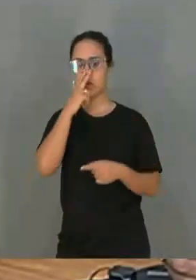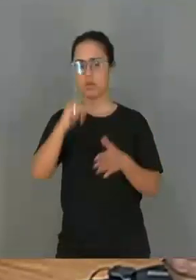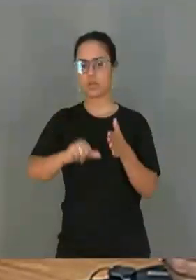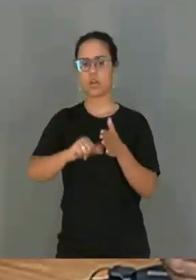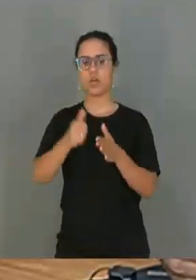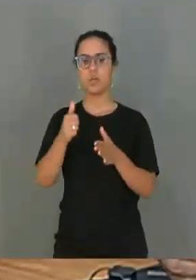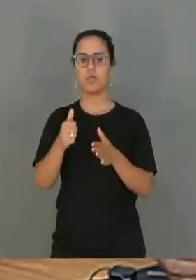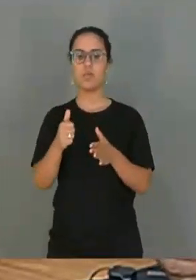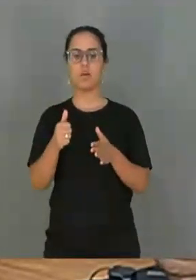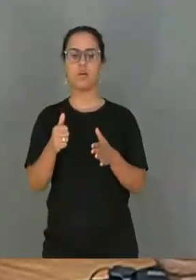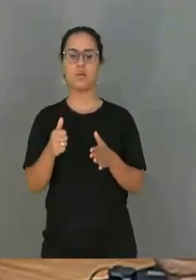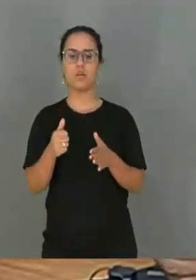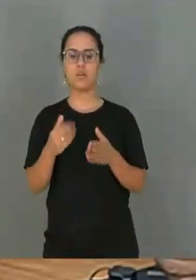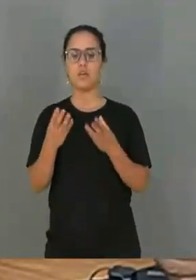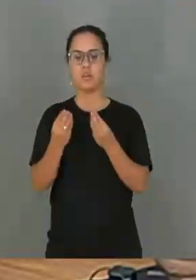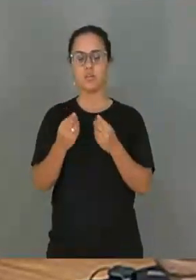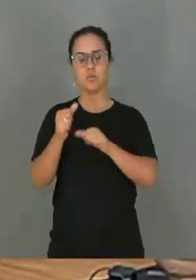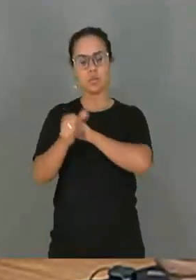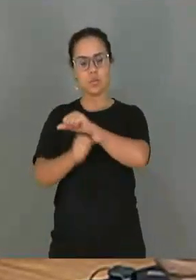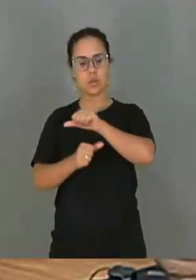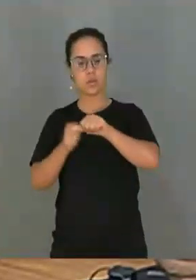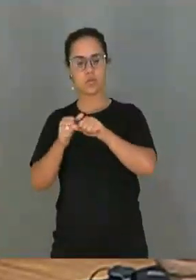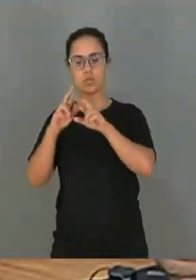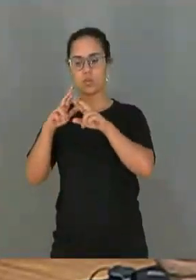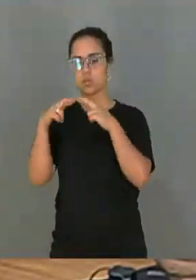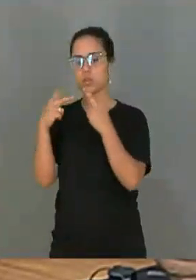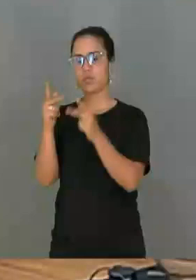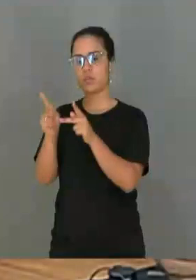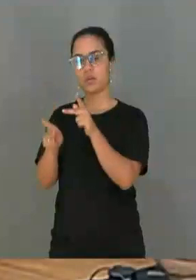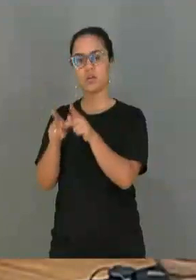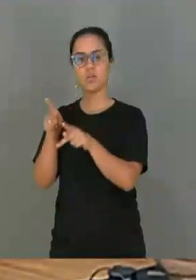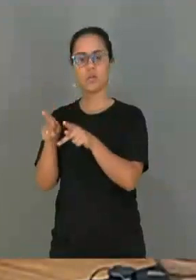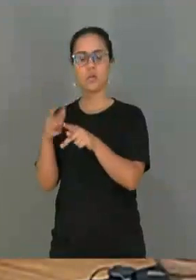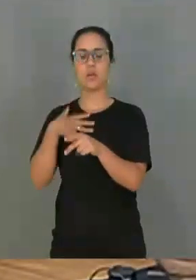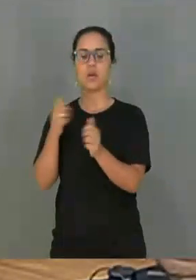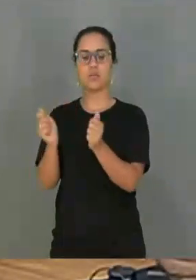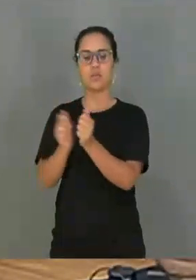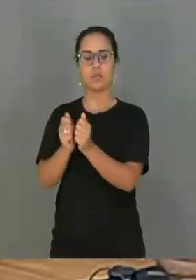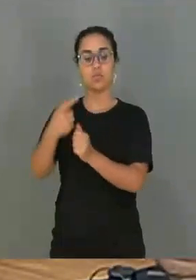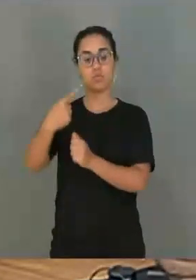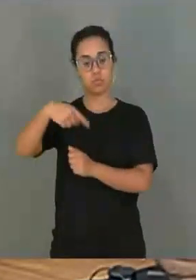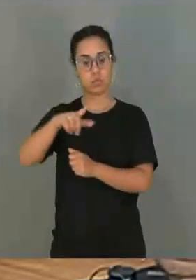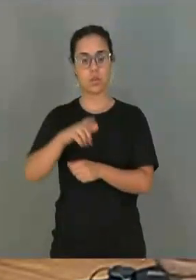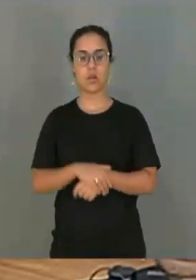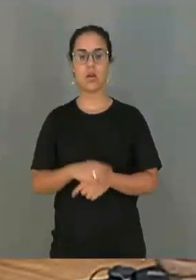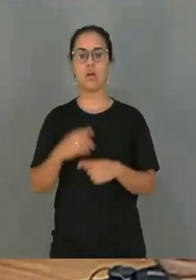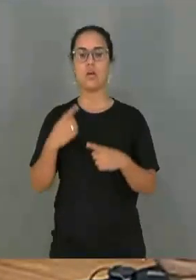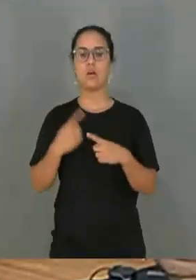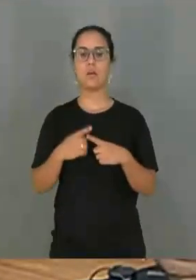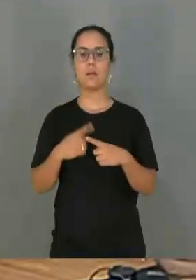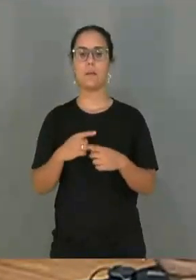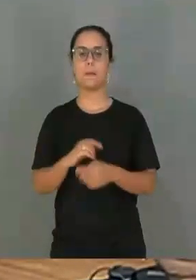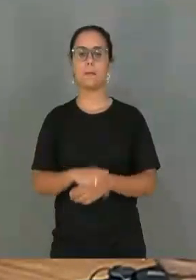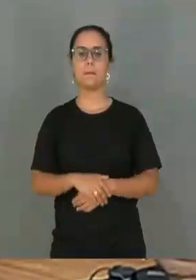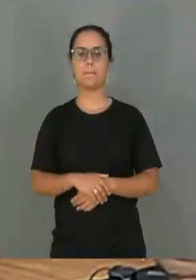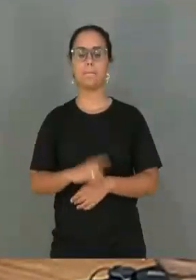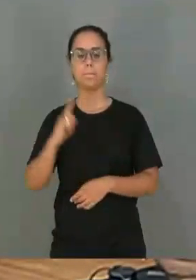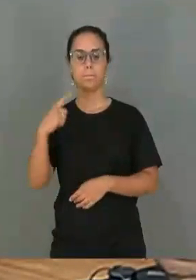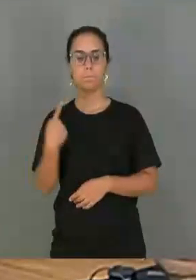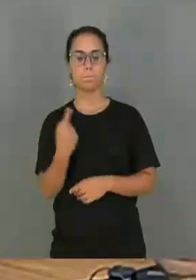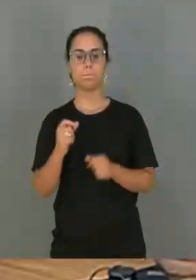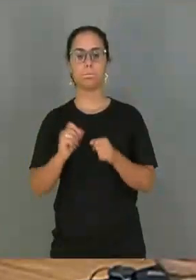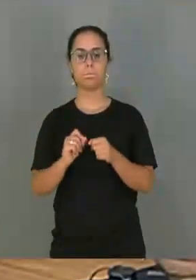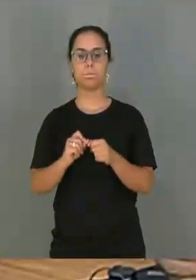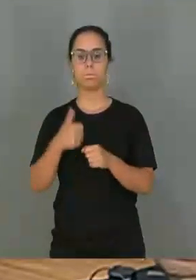a primeira de muitas outras audiências públicas. Eu quero me juntar ao senhor, porque nós